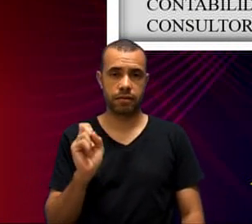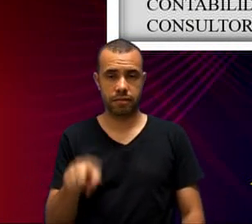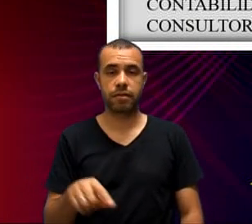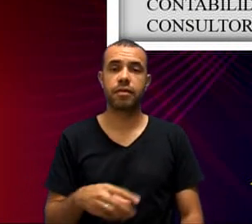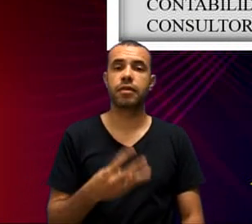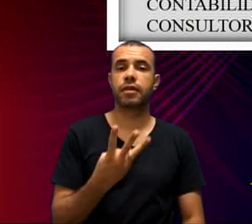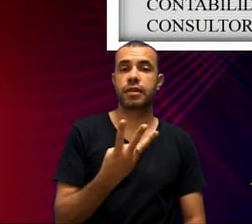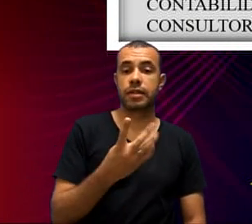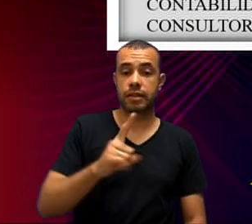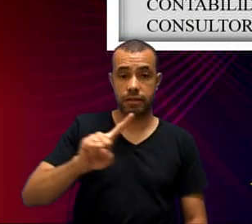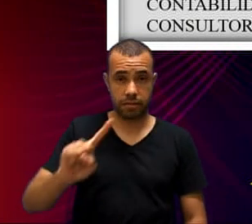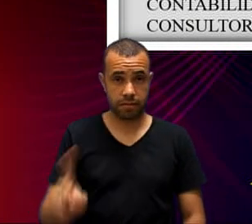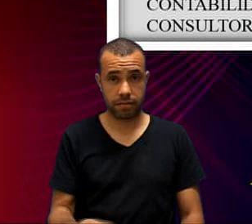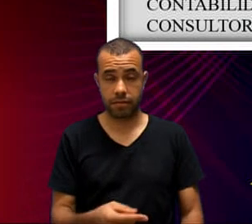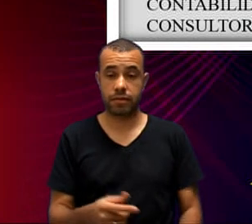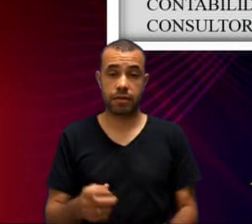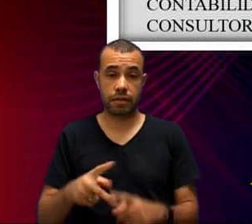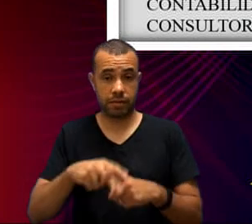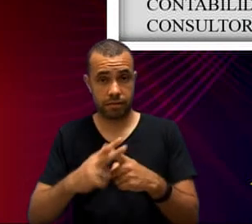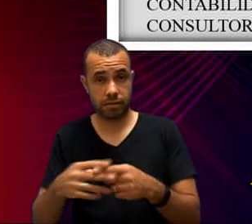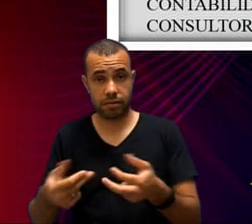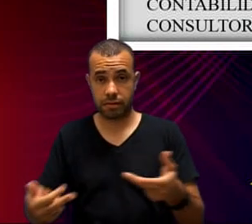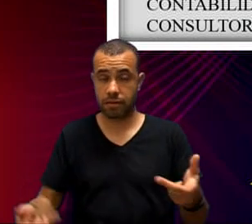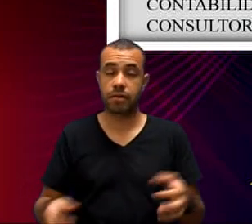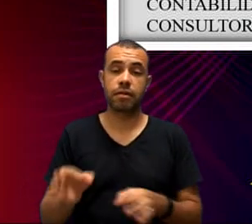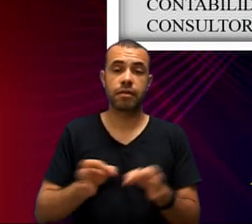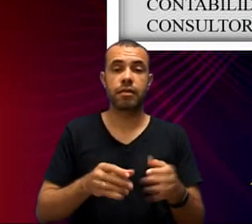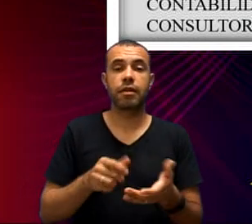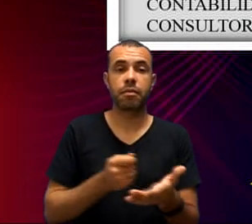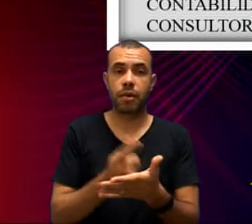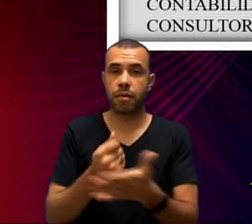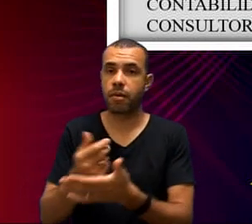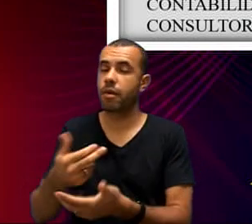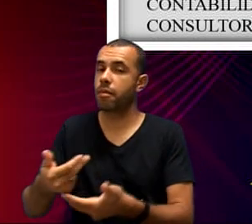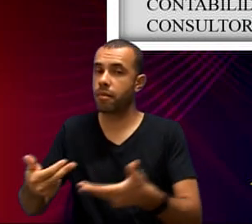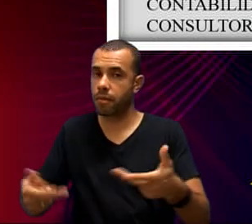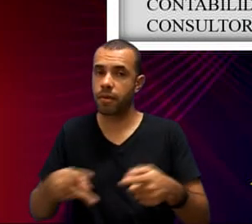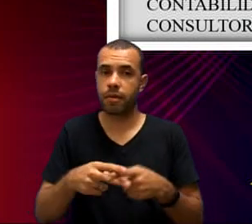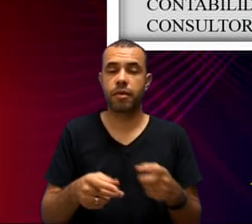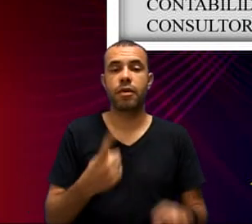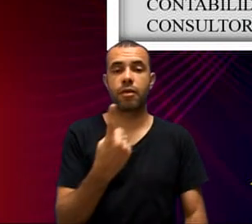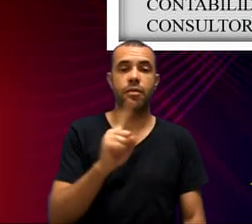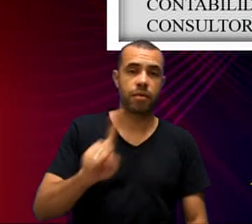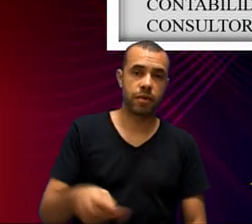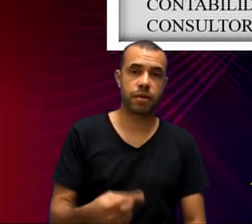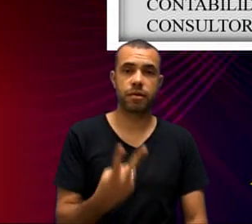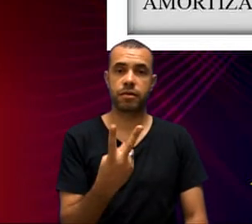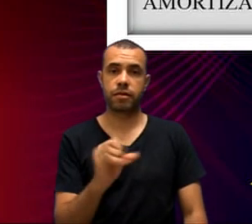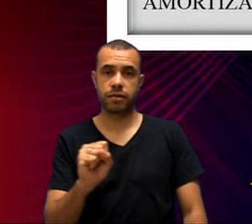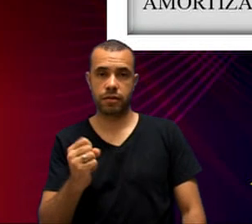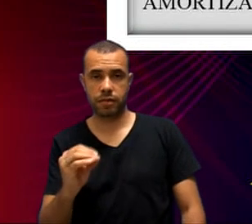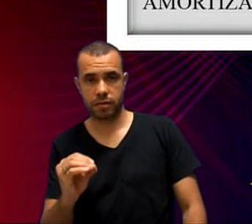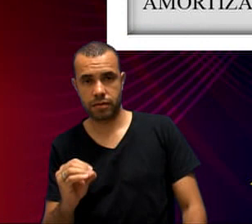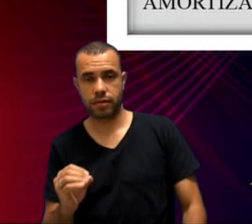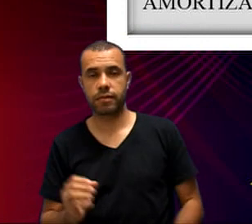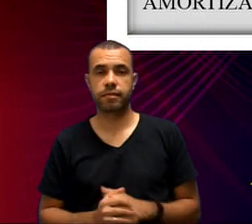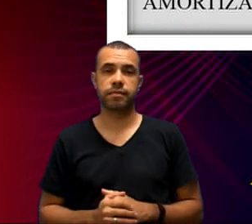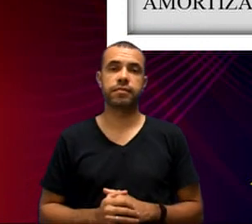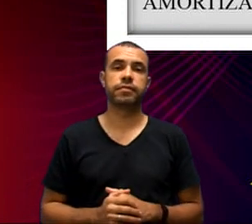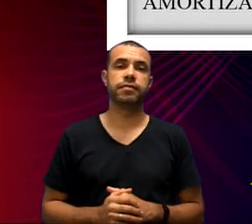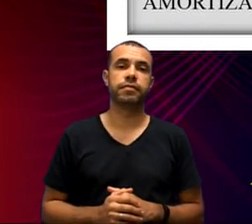R$ 3.000.000. Manutenção e licença de sistema de contabilidade, folha de pagamento e consultoria contábil, R$ 1.280.000.